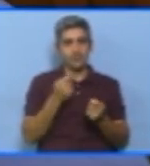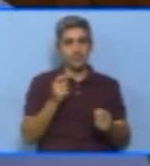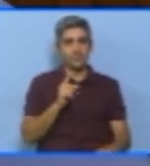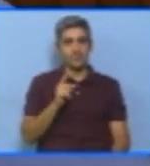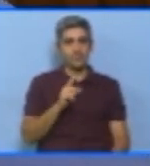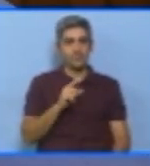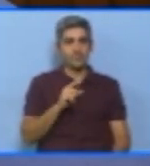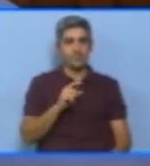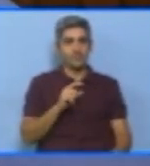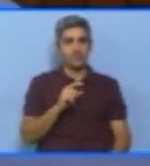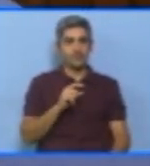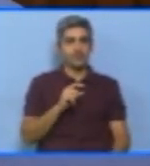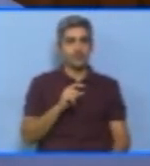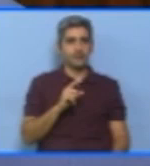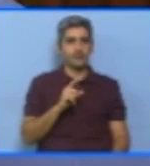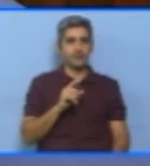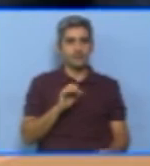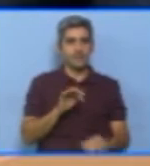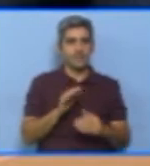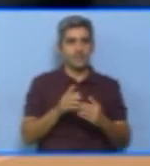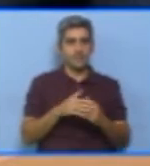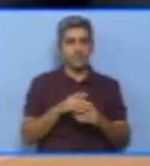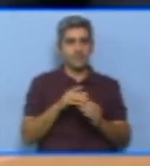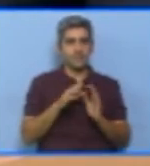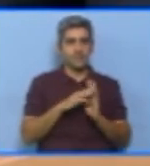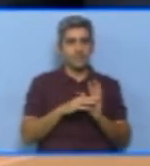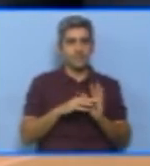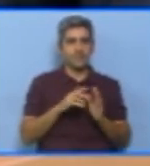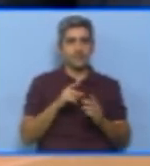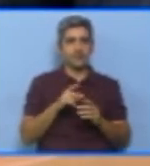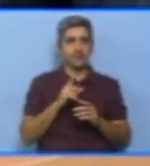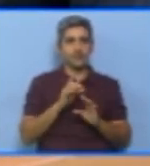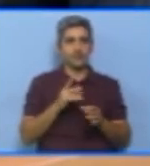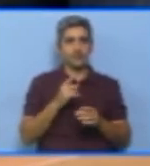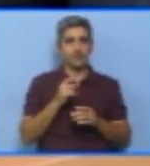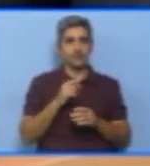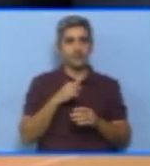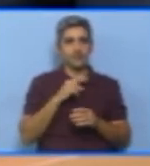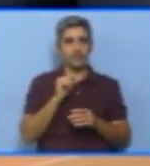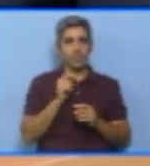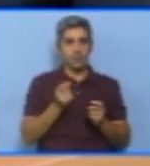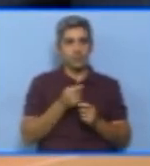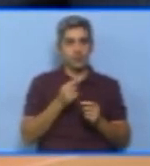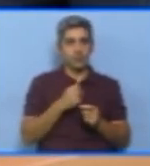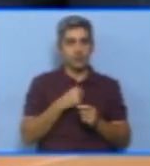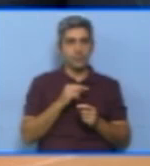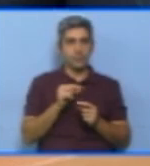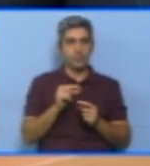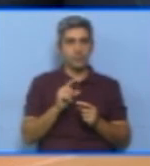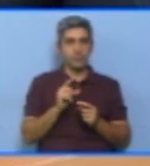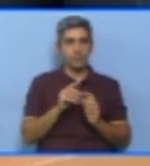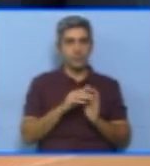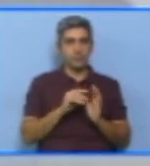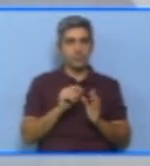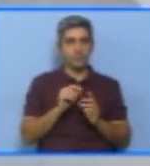mas está a encerrar. O programa seja cortado, eu tenho que fazer o meu pouco de campanha eleitoral. Não é o problema do